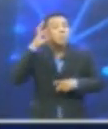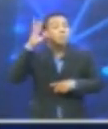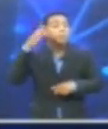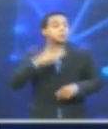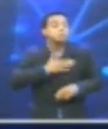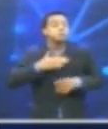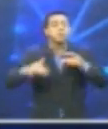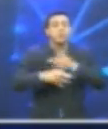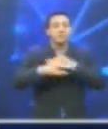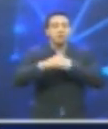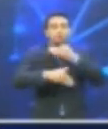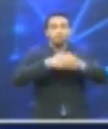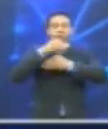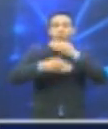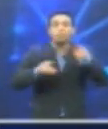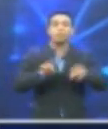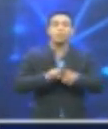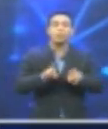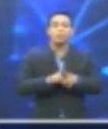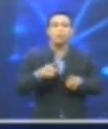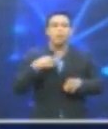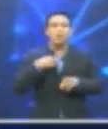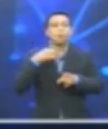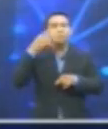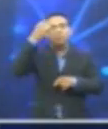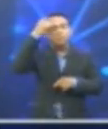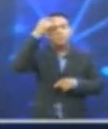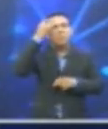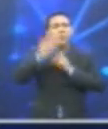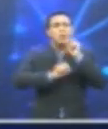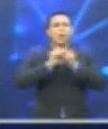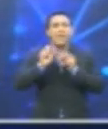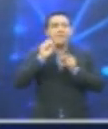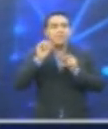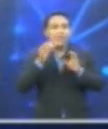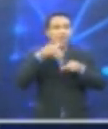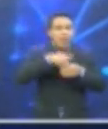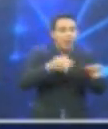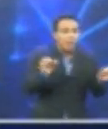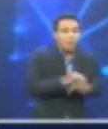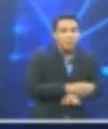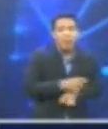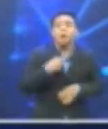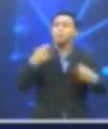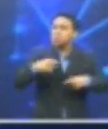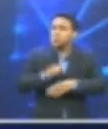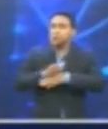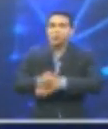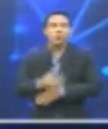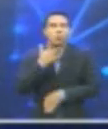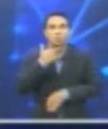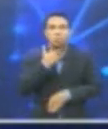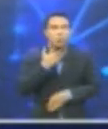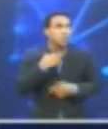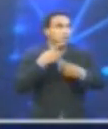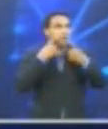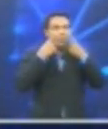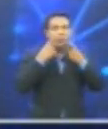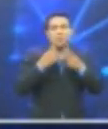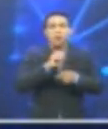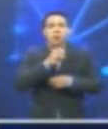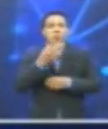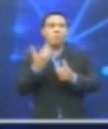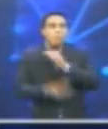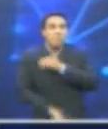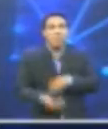essa visão, que na hora que se precisa passar da eleição, você tem que ajudar. Não pode ficar perdido, remoendo, choramingando, porque